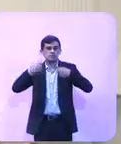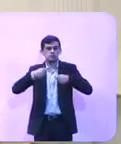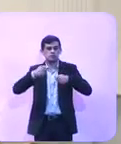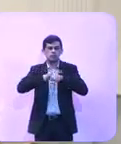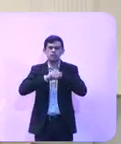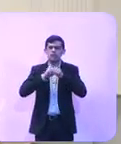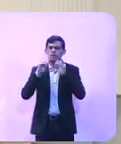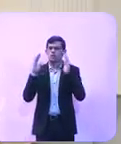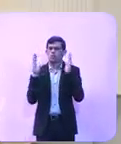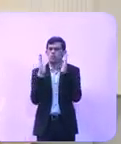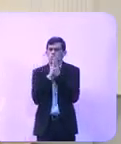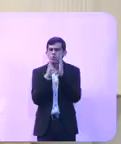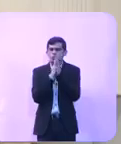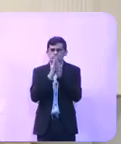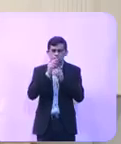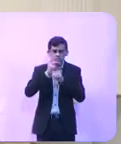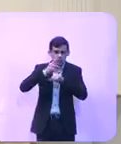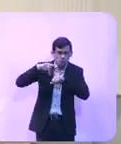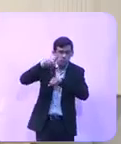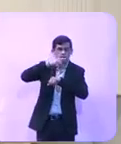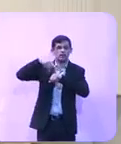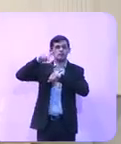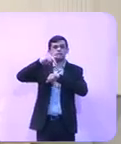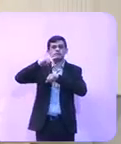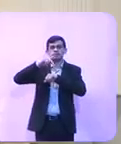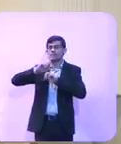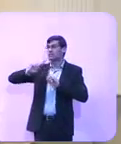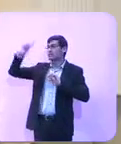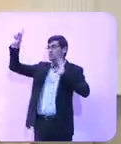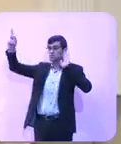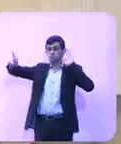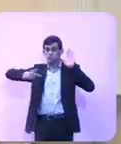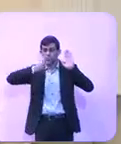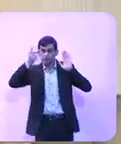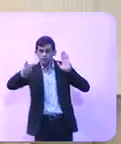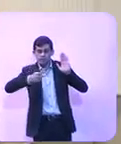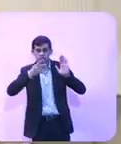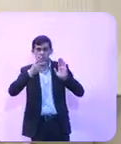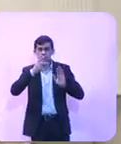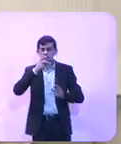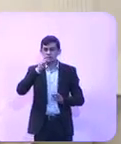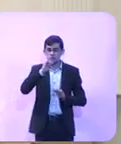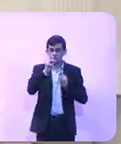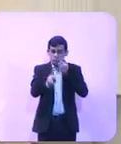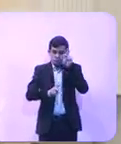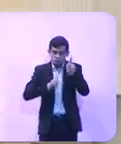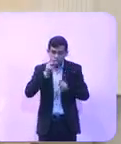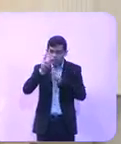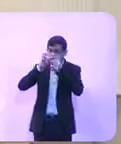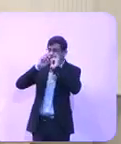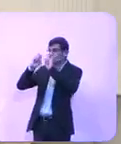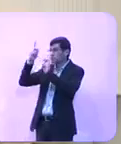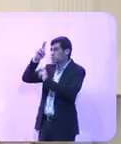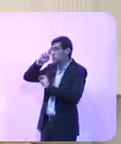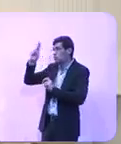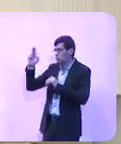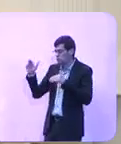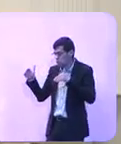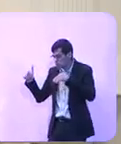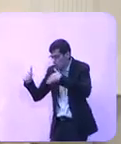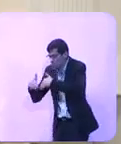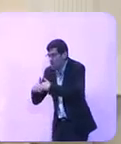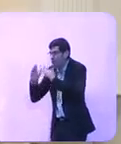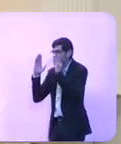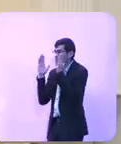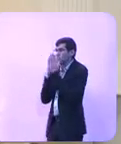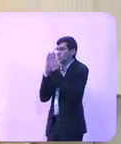pela economia do nosso país, ó Pai, Tu prometeste que se o povo que se chama pelo Teu nome se humilhar e